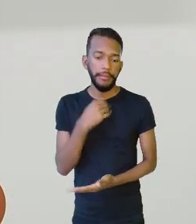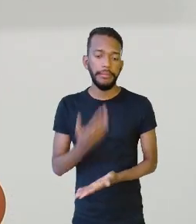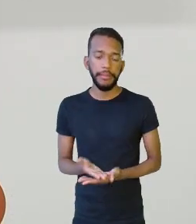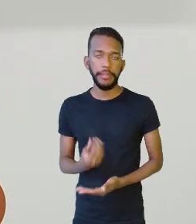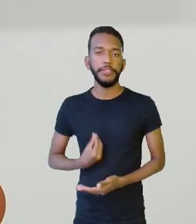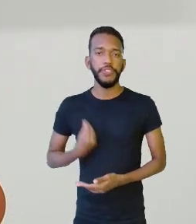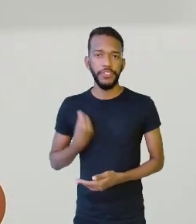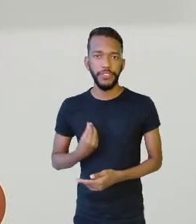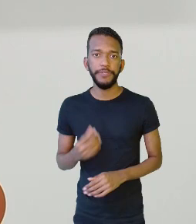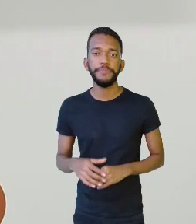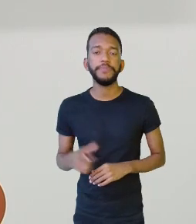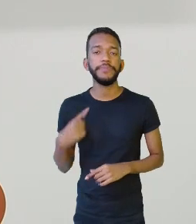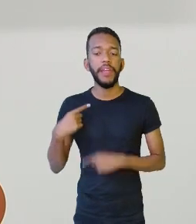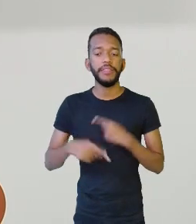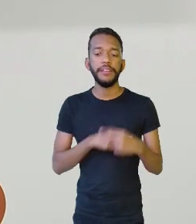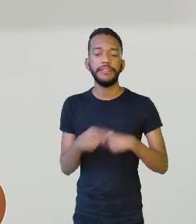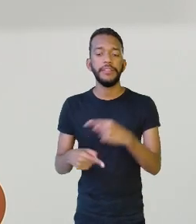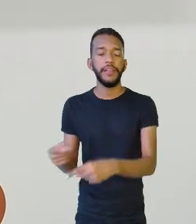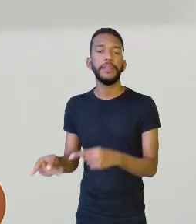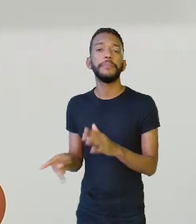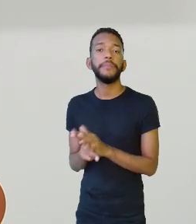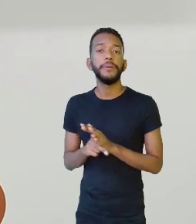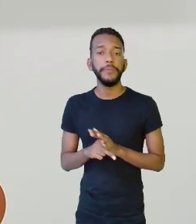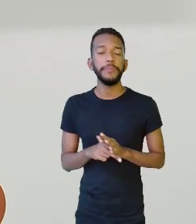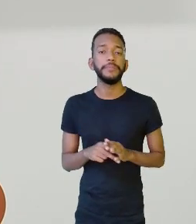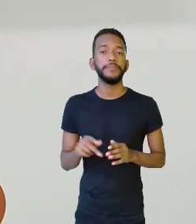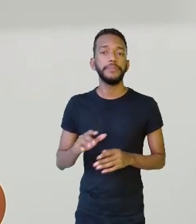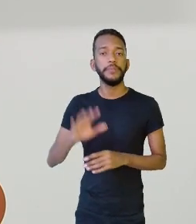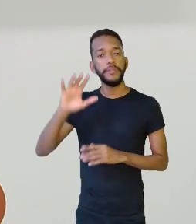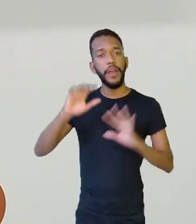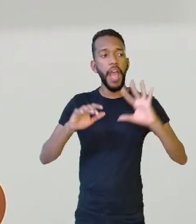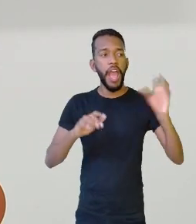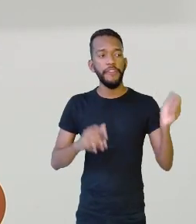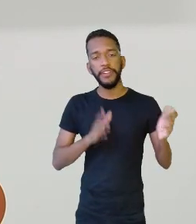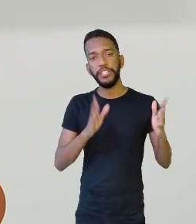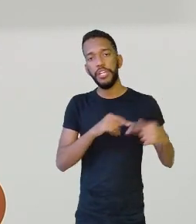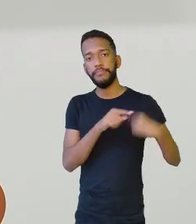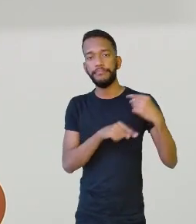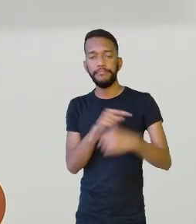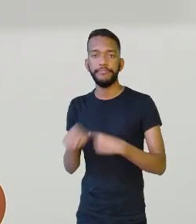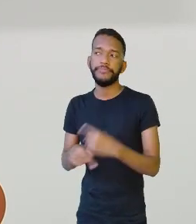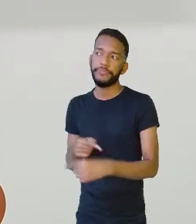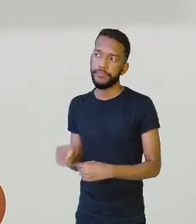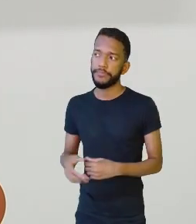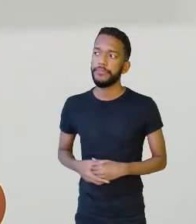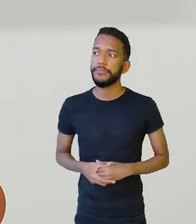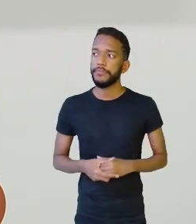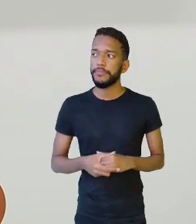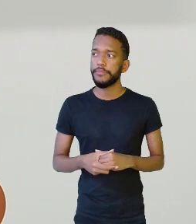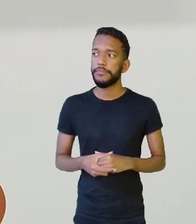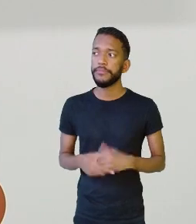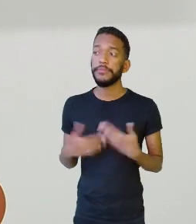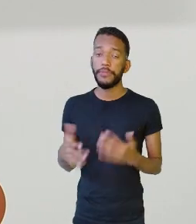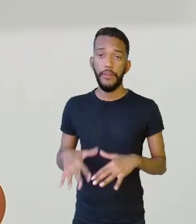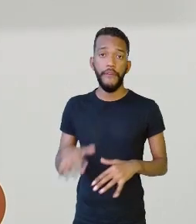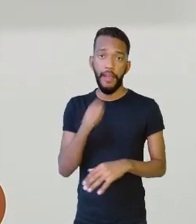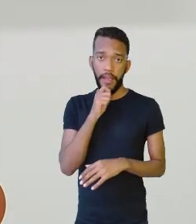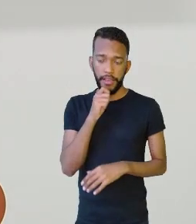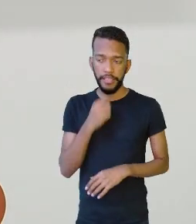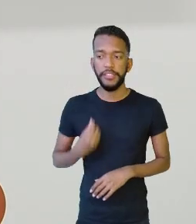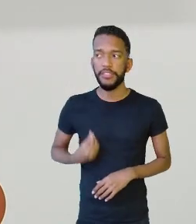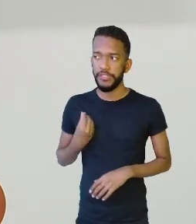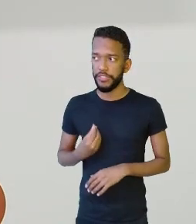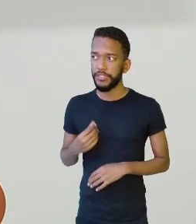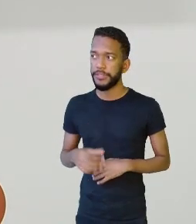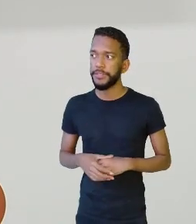nosso Brasil ainda. São os descendentes dos africanos que foram escravizados no passado. Então, eles ainda existem, esses